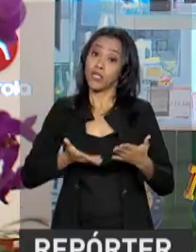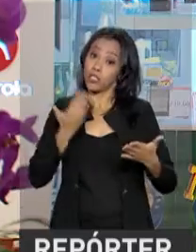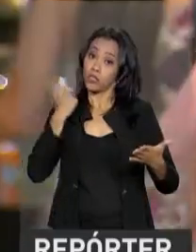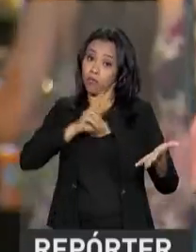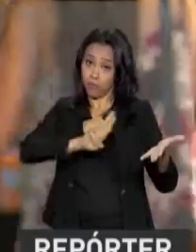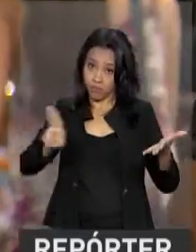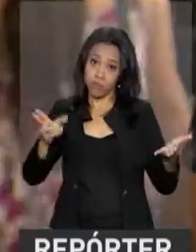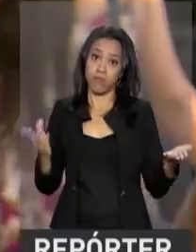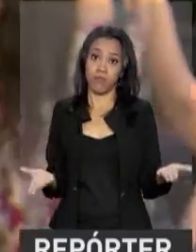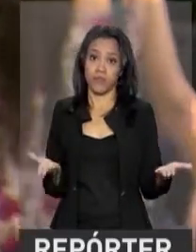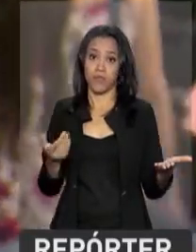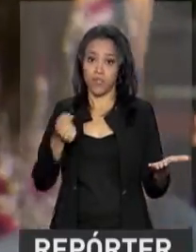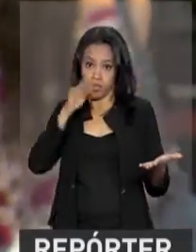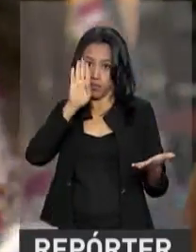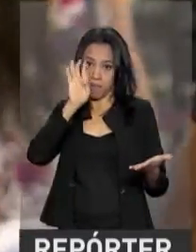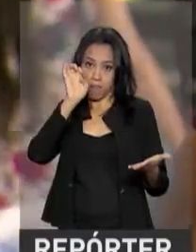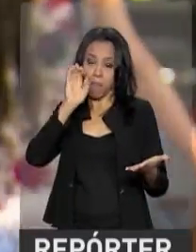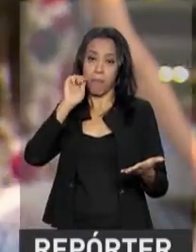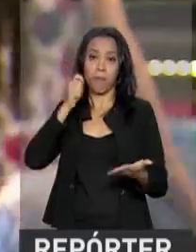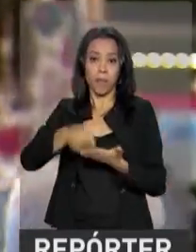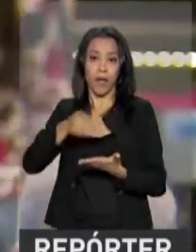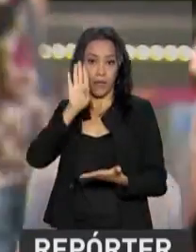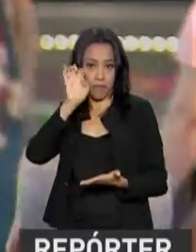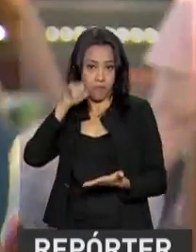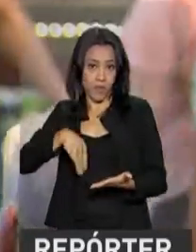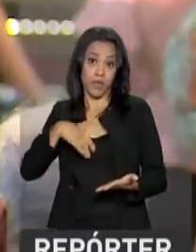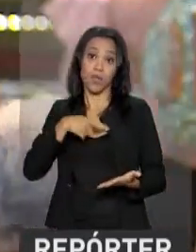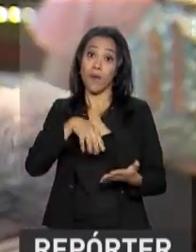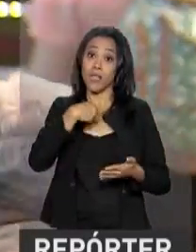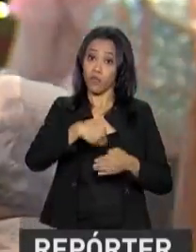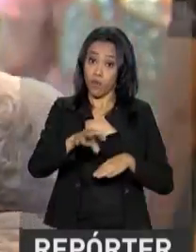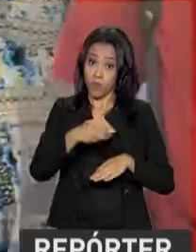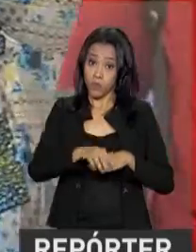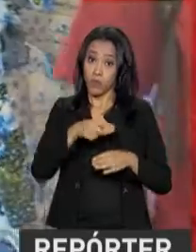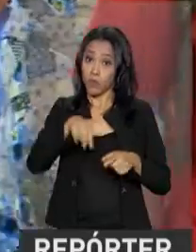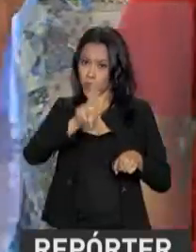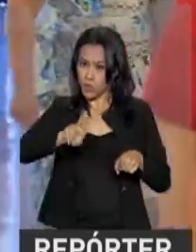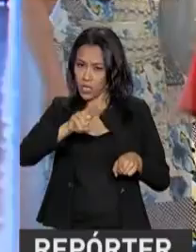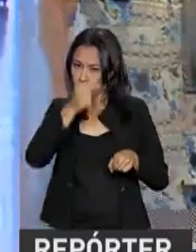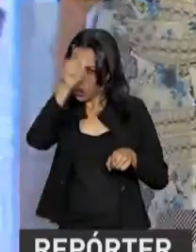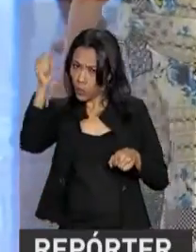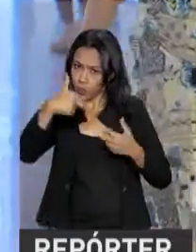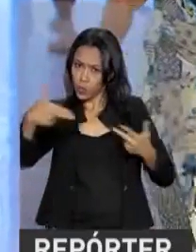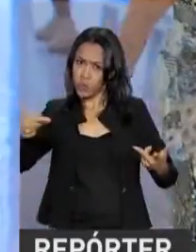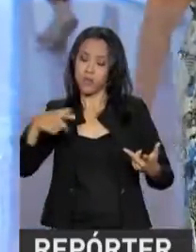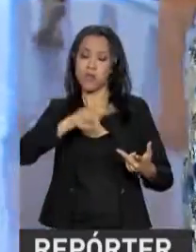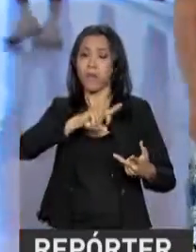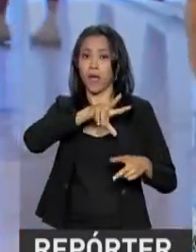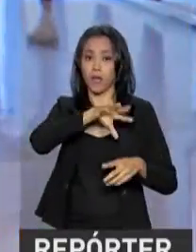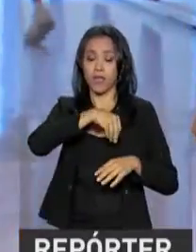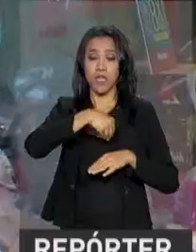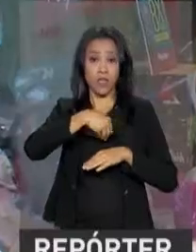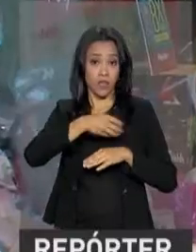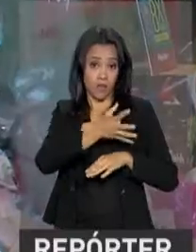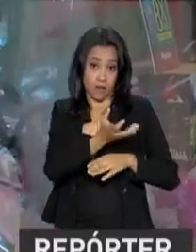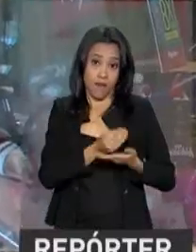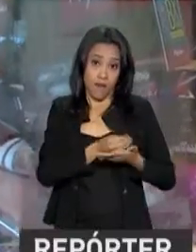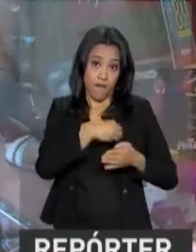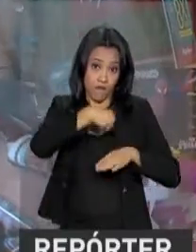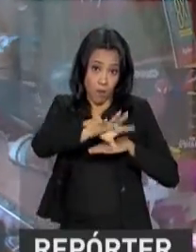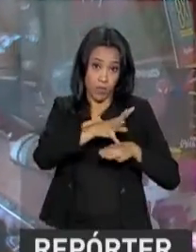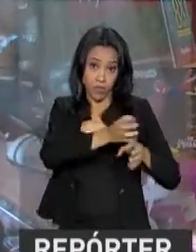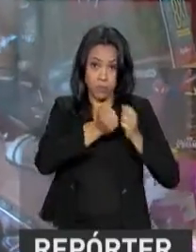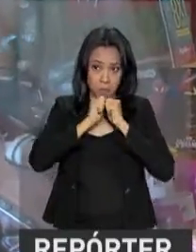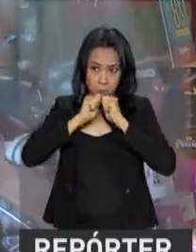com isso os dados não poderão ser armazenados ou usados para evitar o vazamento de informações a iniciativa